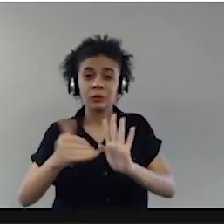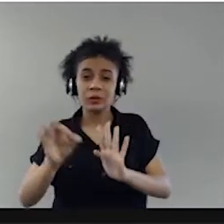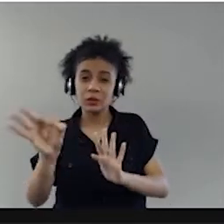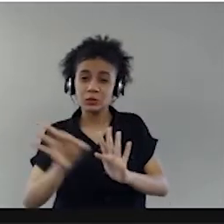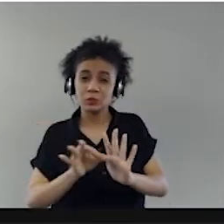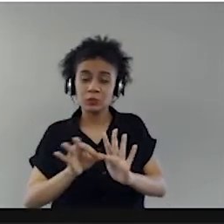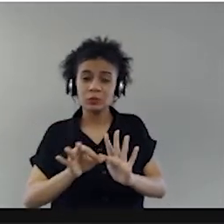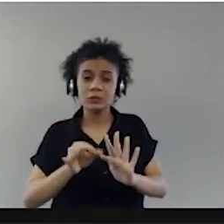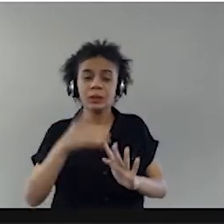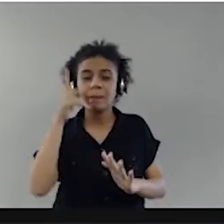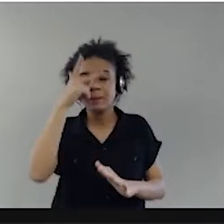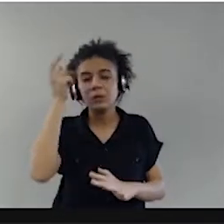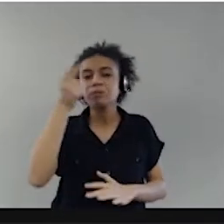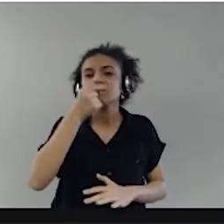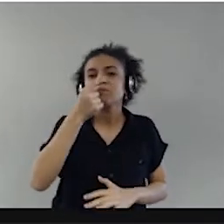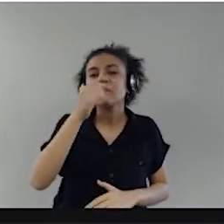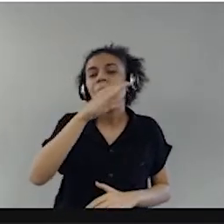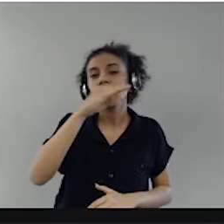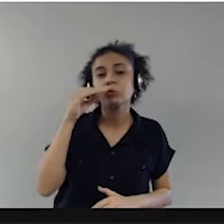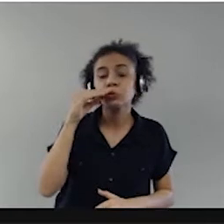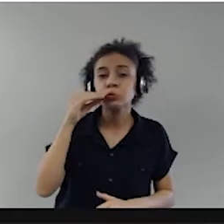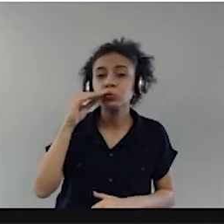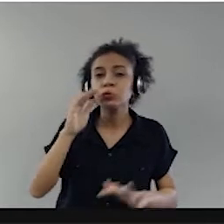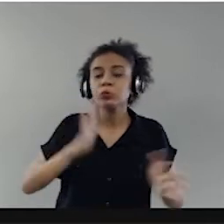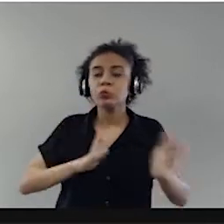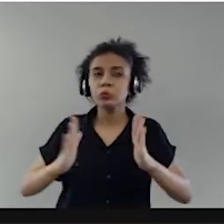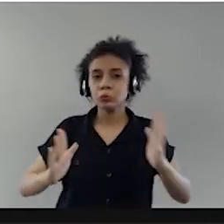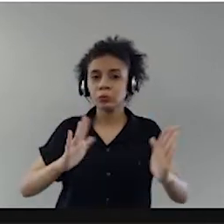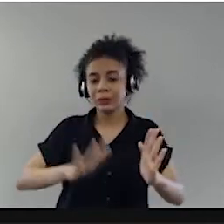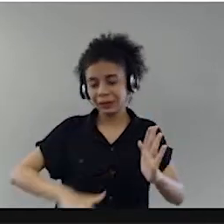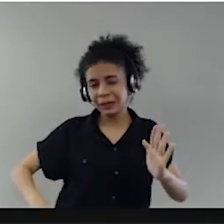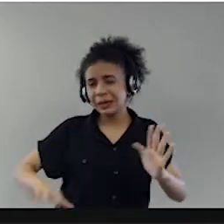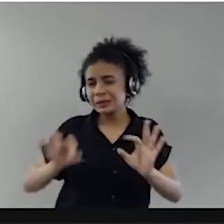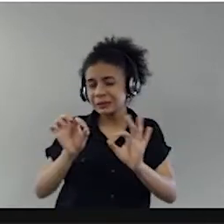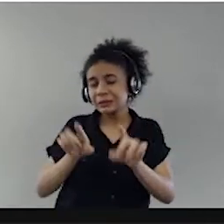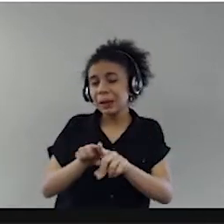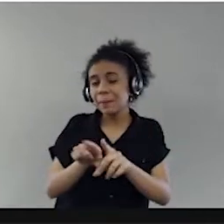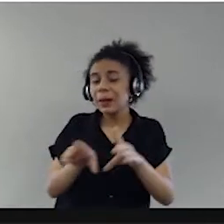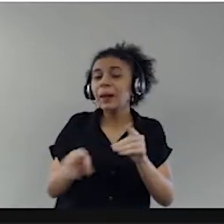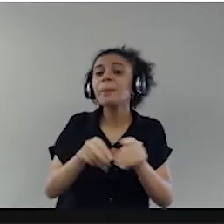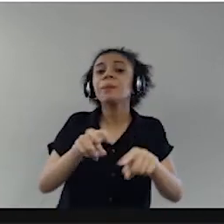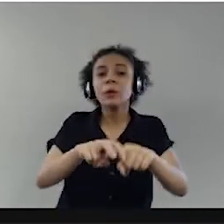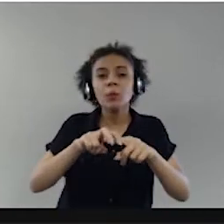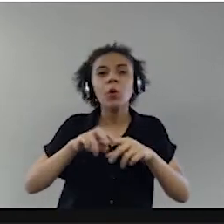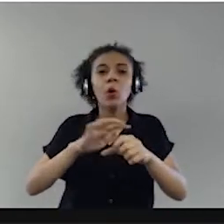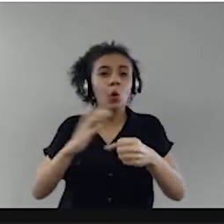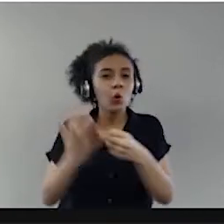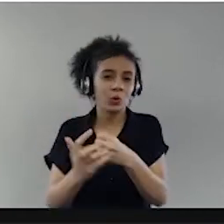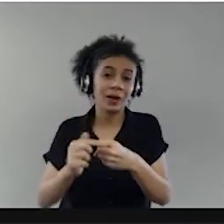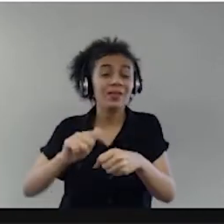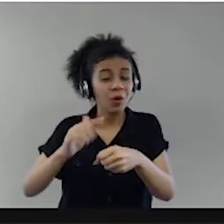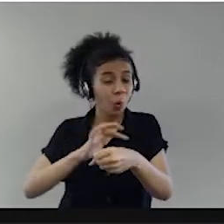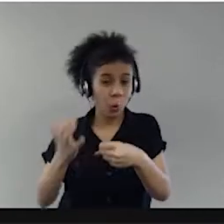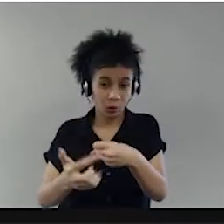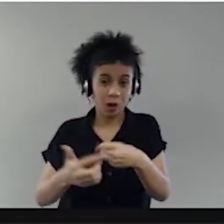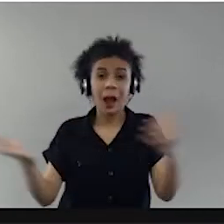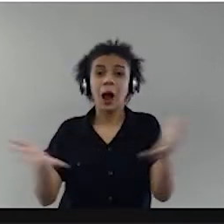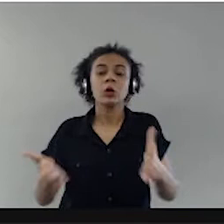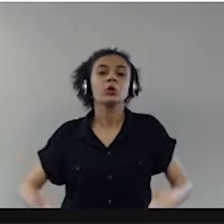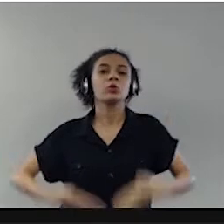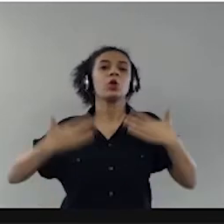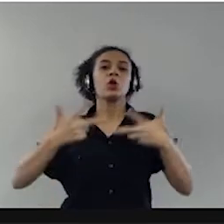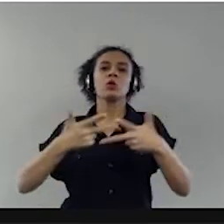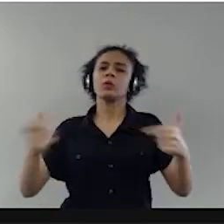dos resfriados em adultos e uma certa proporção das crianças também foi por coronavírus. Então, o coronavírus não é